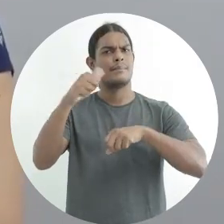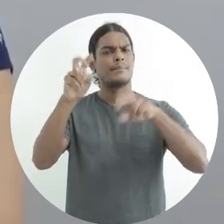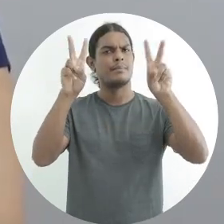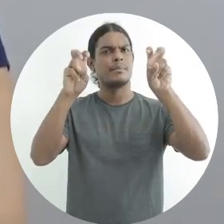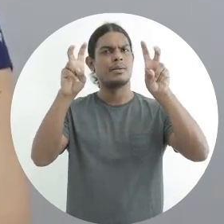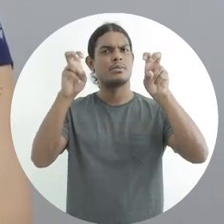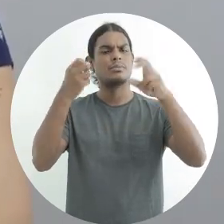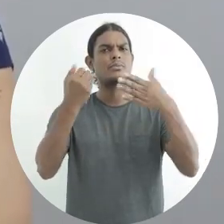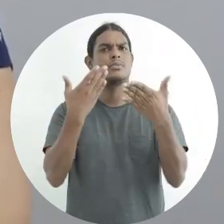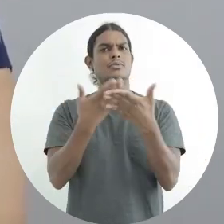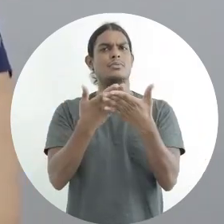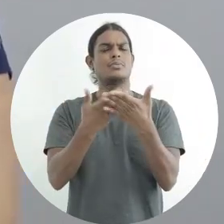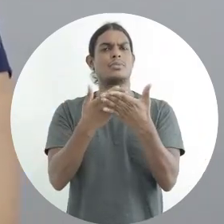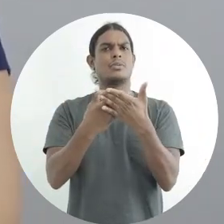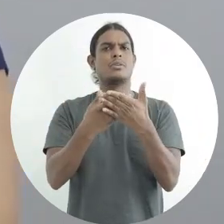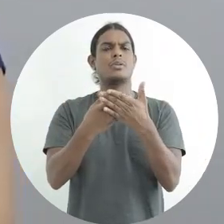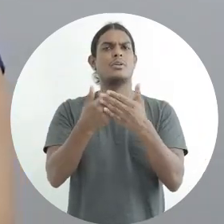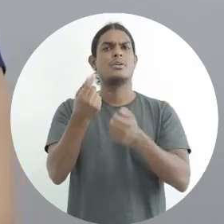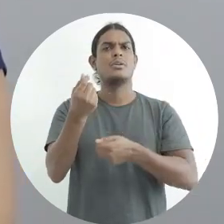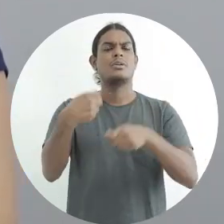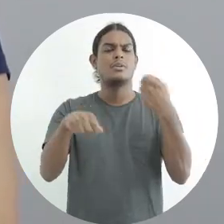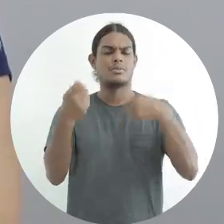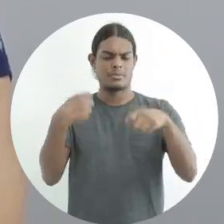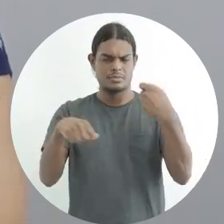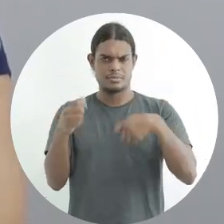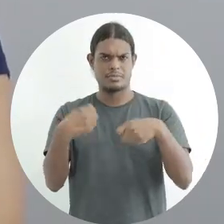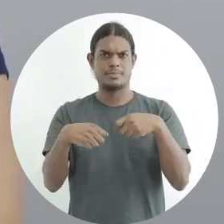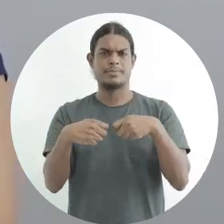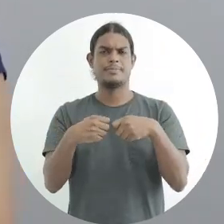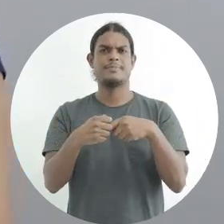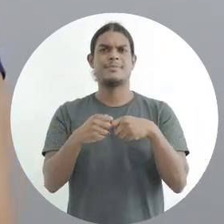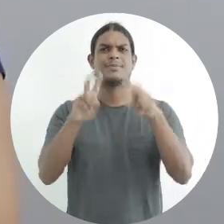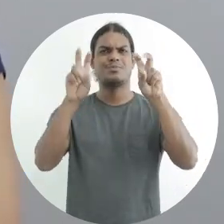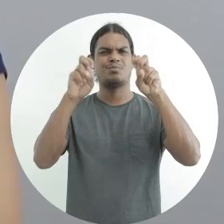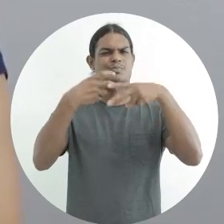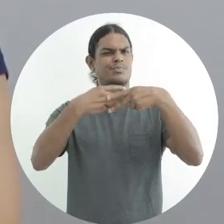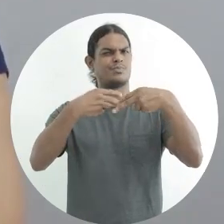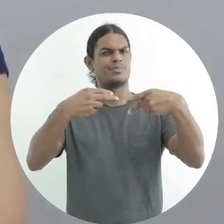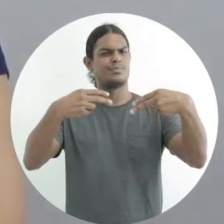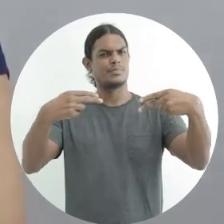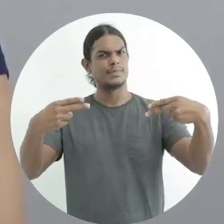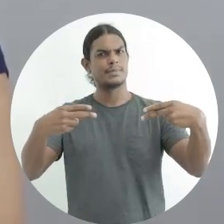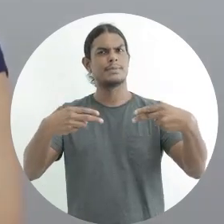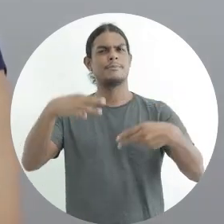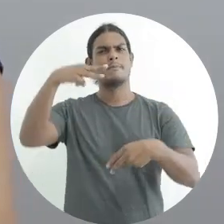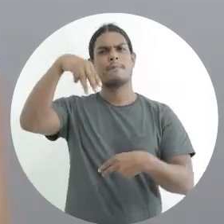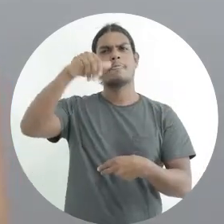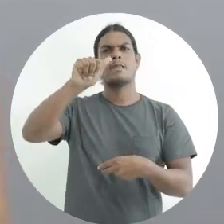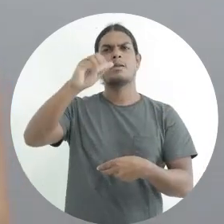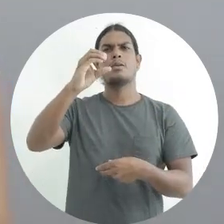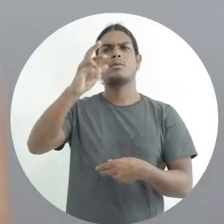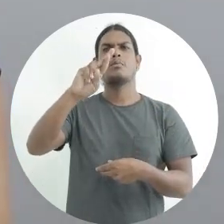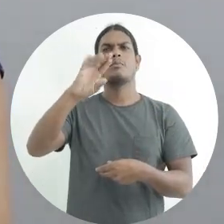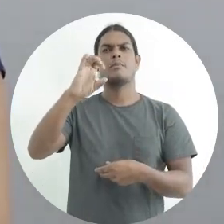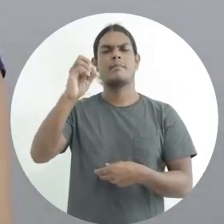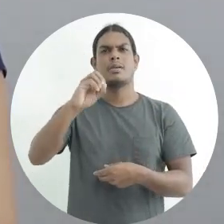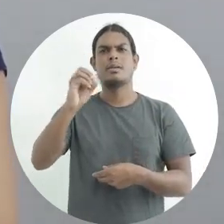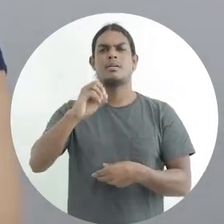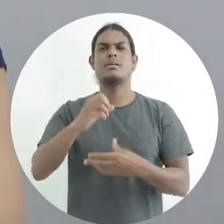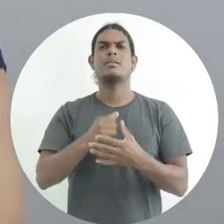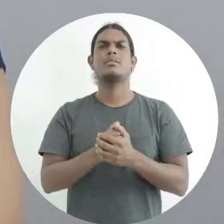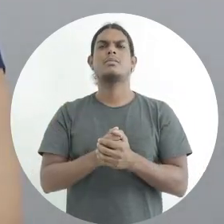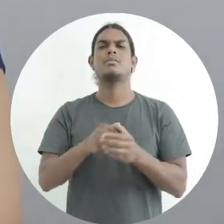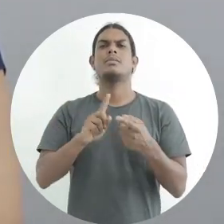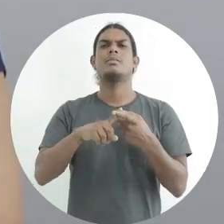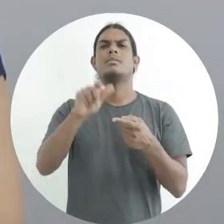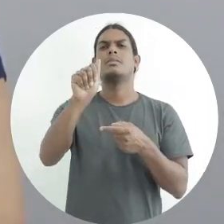a macroeconomia. São assuntos diversos sobre as variáveis macroeconômicas, sobre esses grandes